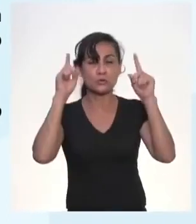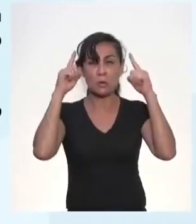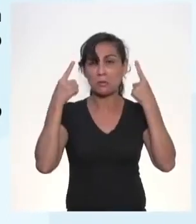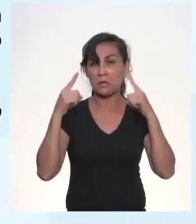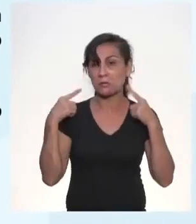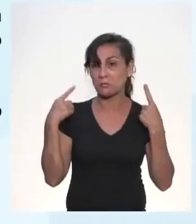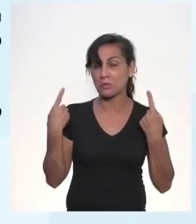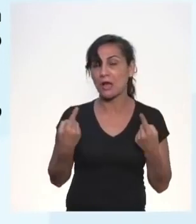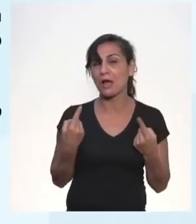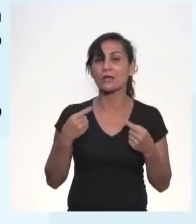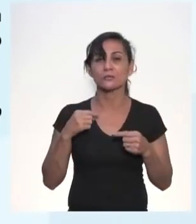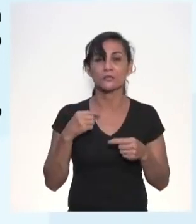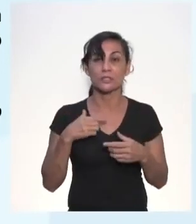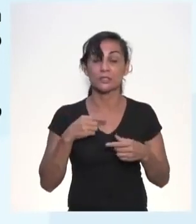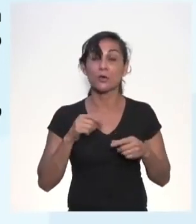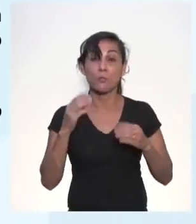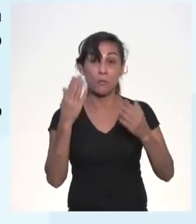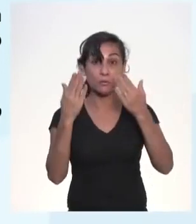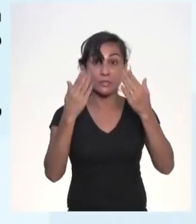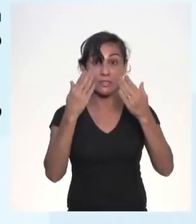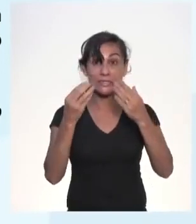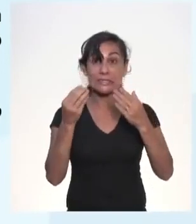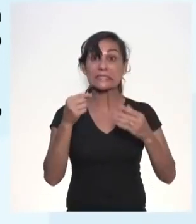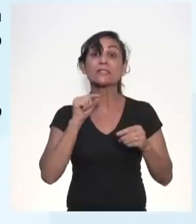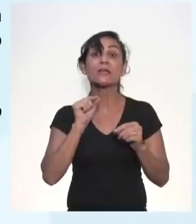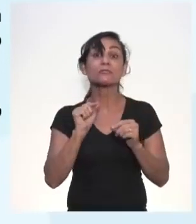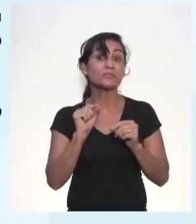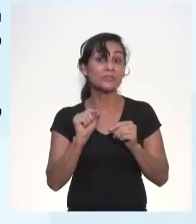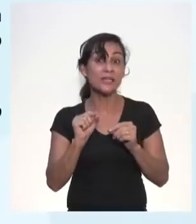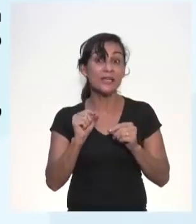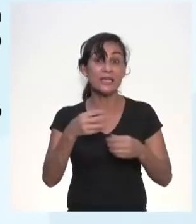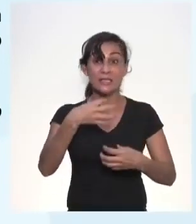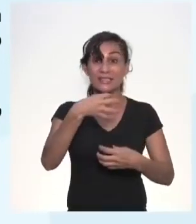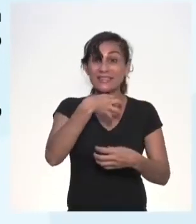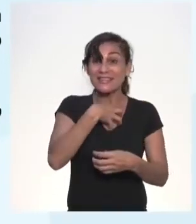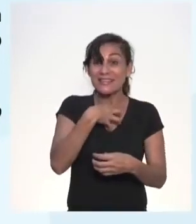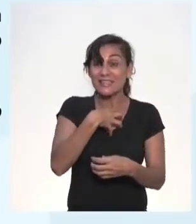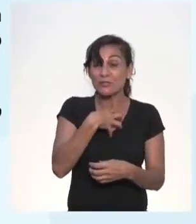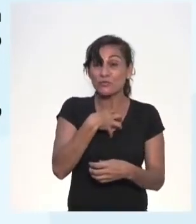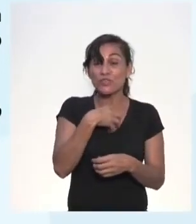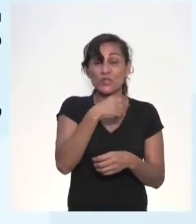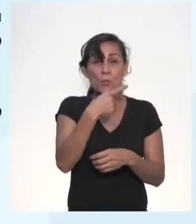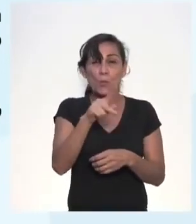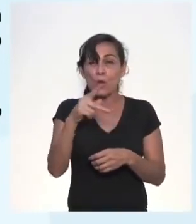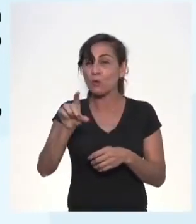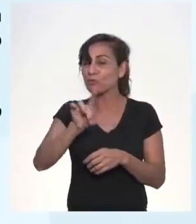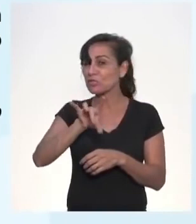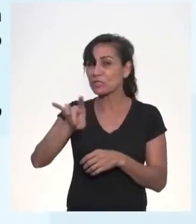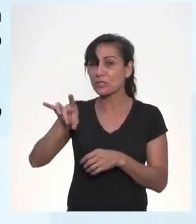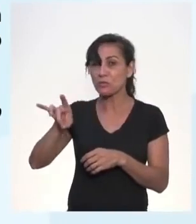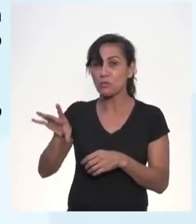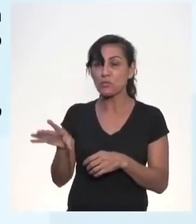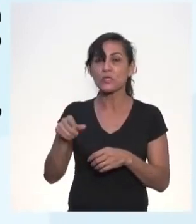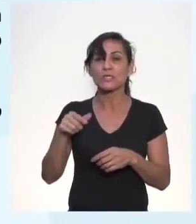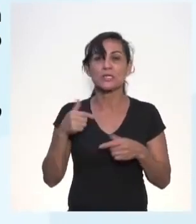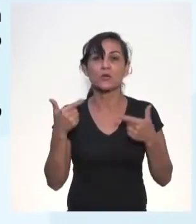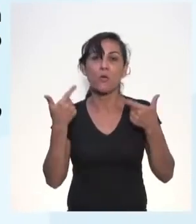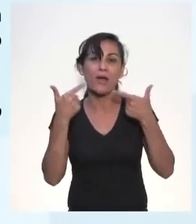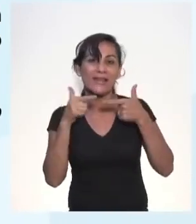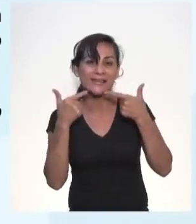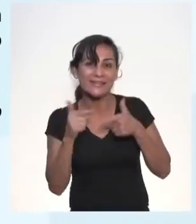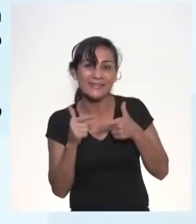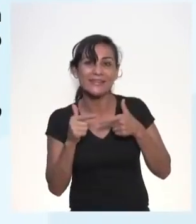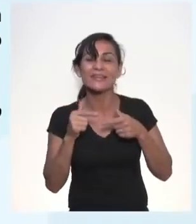encaracolado e tal. Características psicológicas são aquelas que dizem respeito ao ser interior das personagens, são ligados ao seu humor, seu caráter,